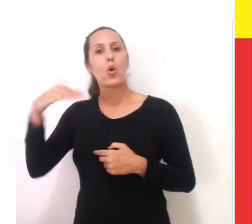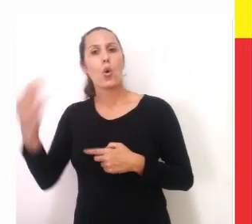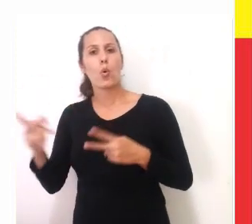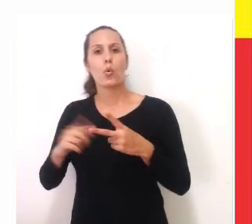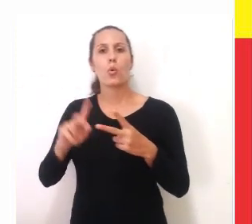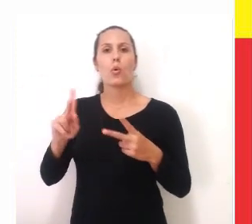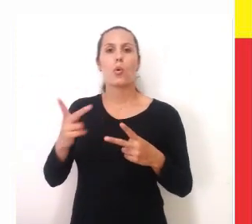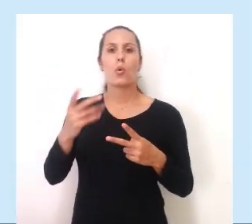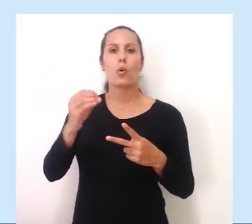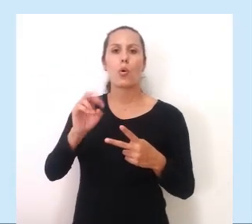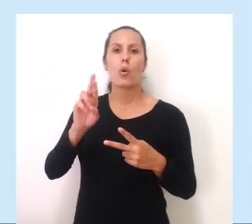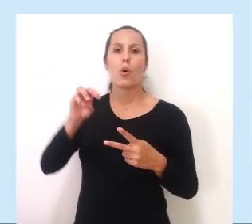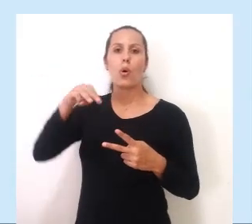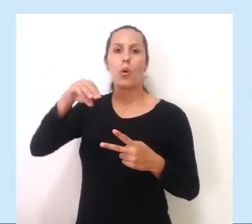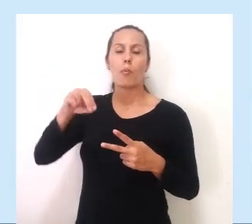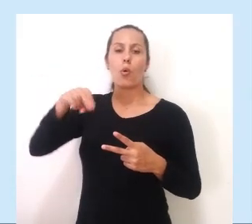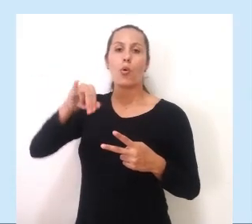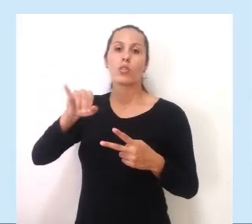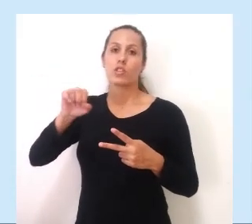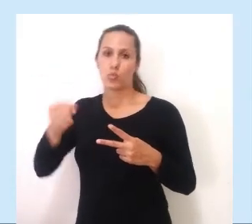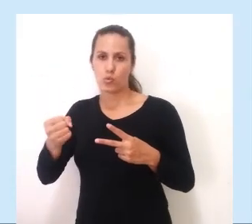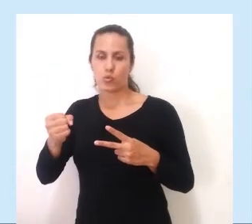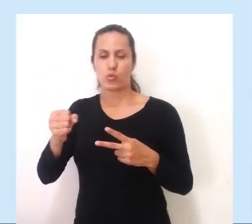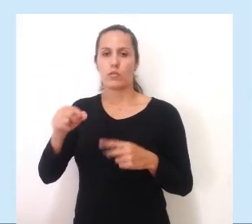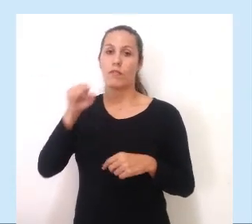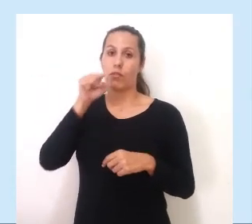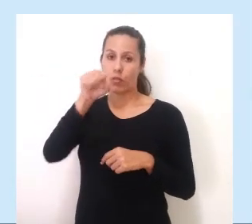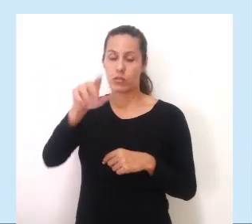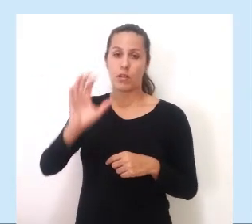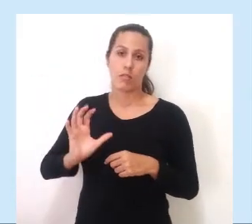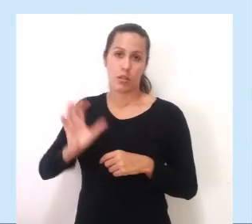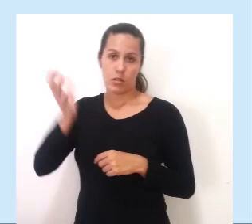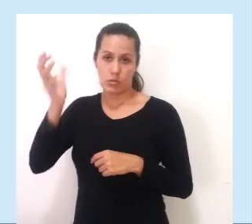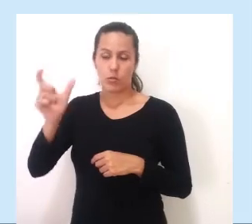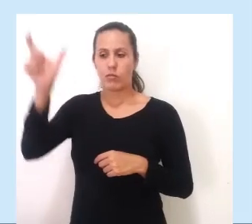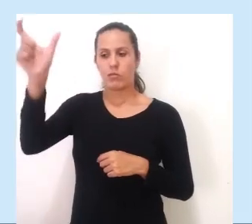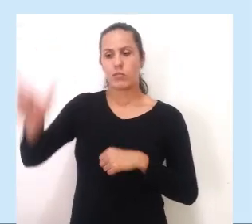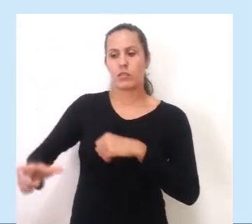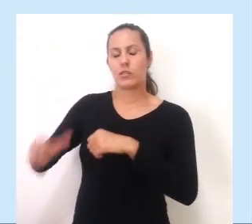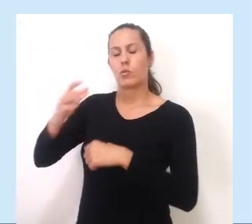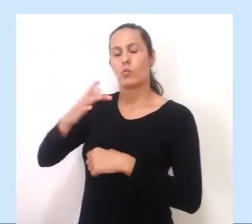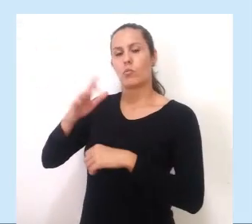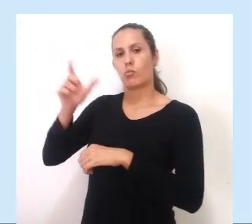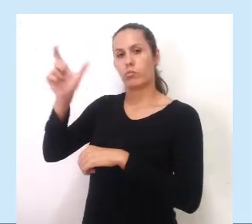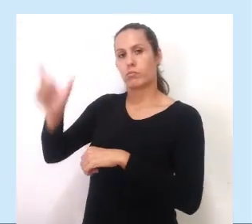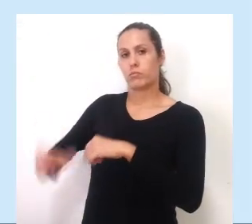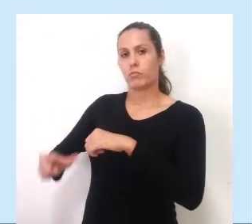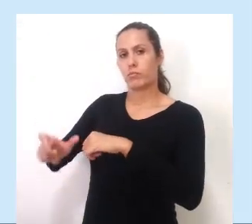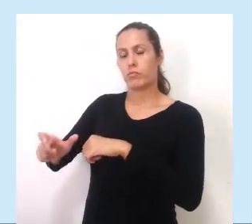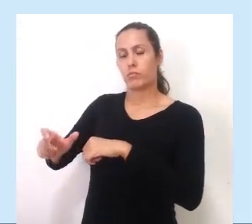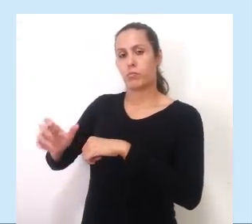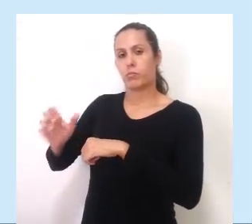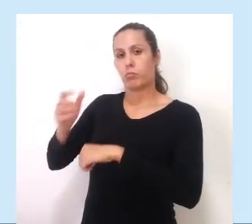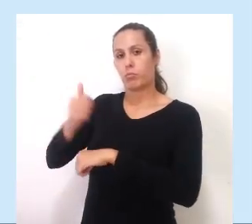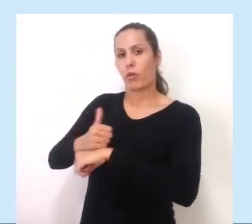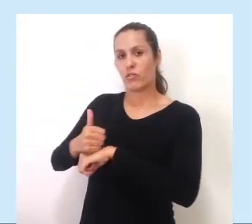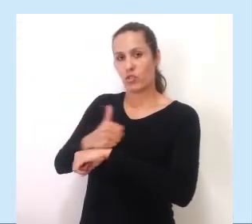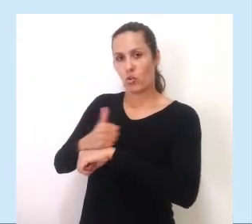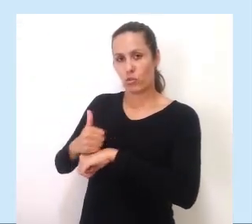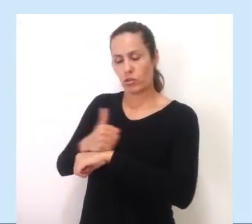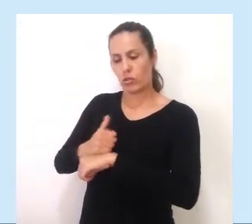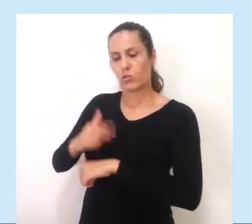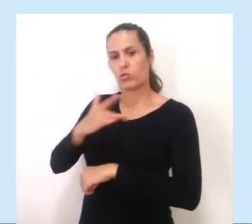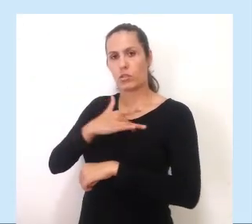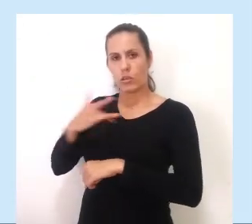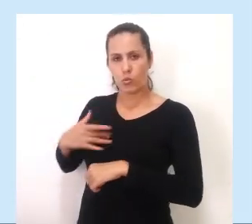hormônios. Você vai decidir com o seu ginecologista, com o seu profissional de saúde,